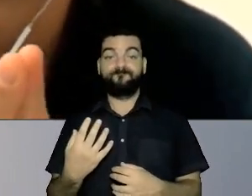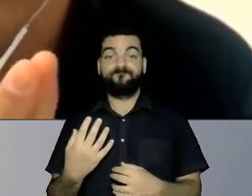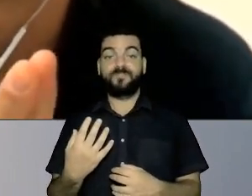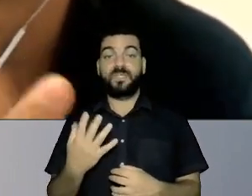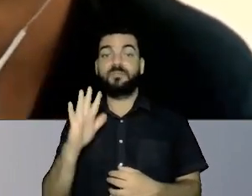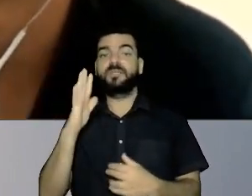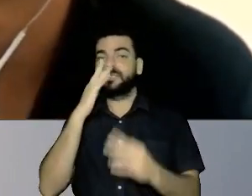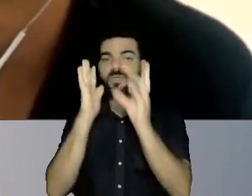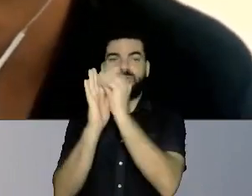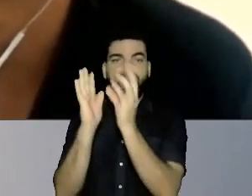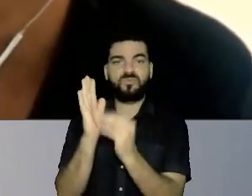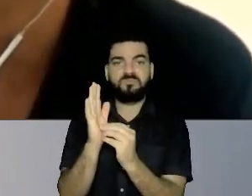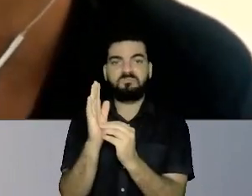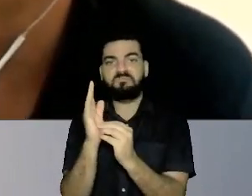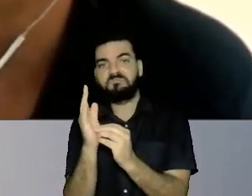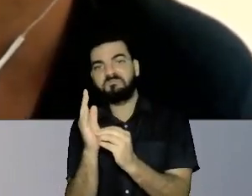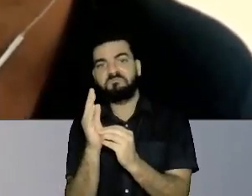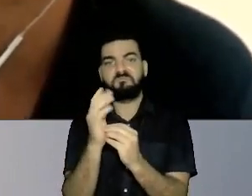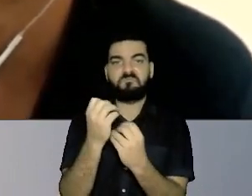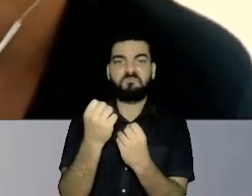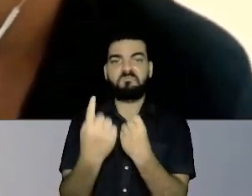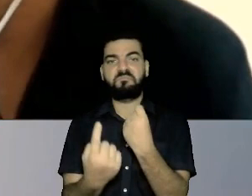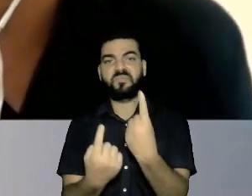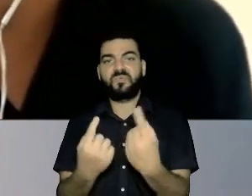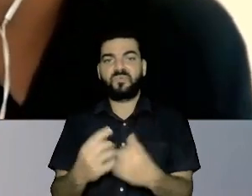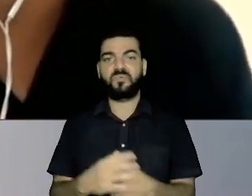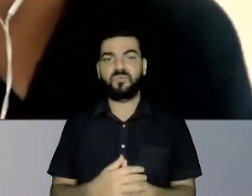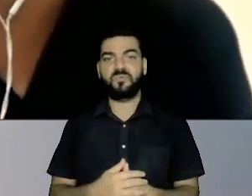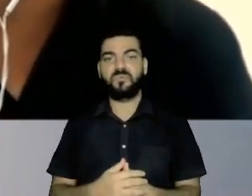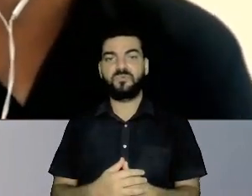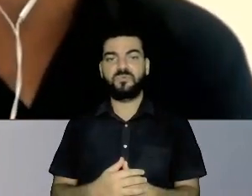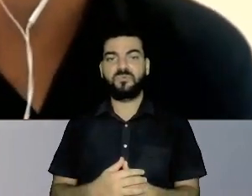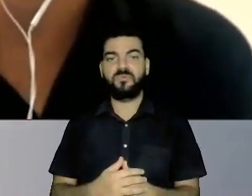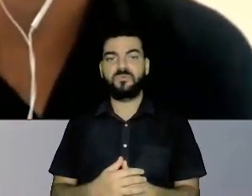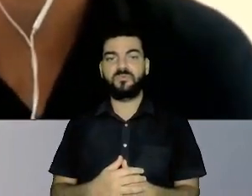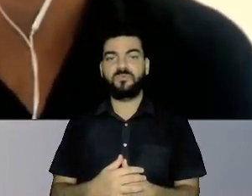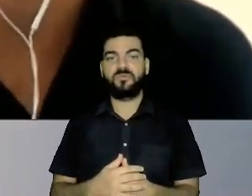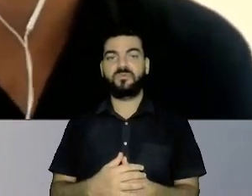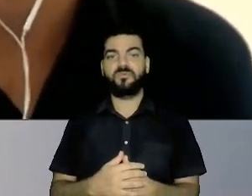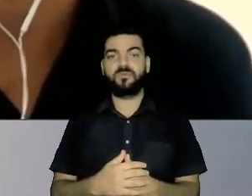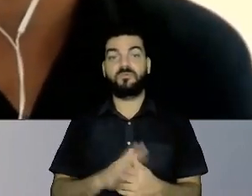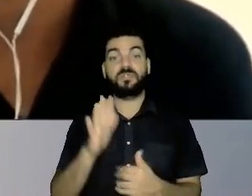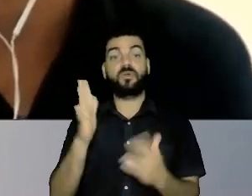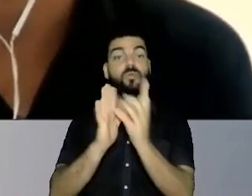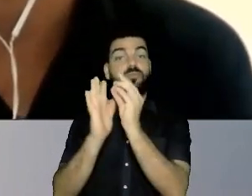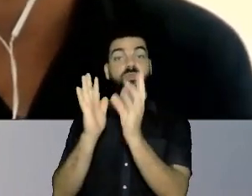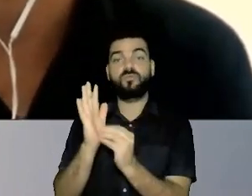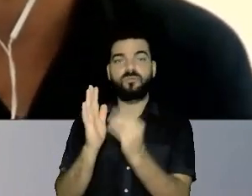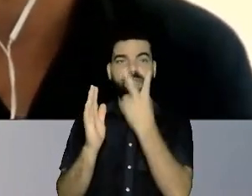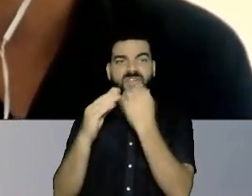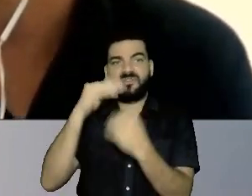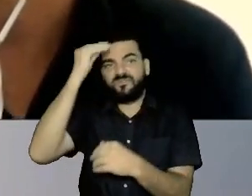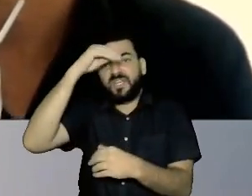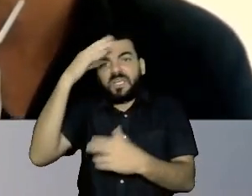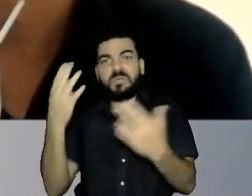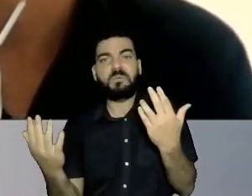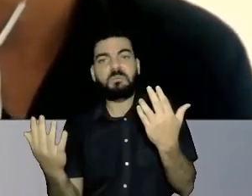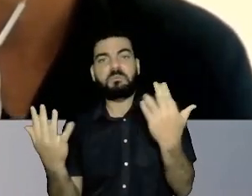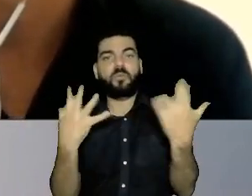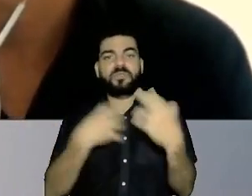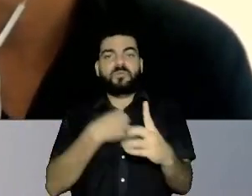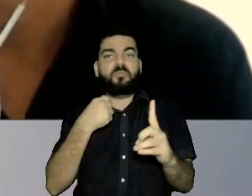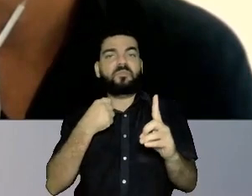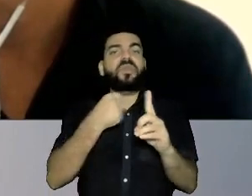conteúdo, né? Na verdade, a gente se impressiona com eles, mas eles são fracos de conteúdo. E esse conteúdo fraco, com impacto forte,